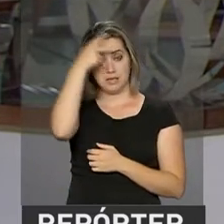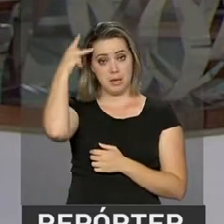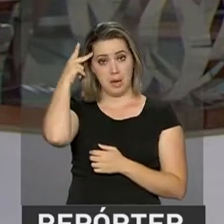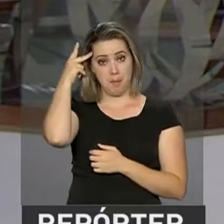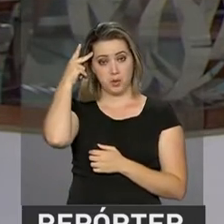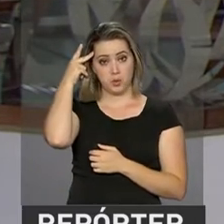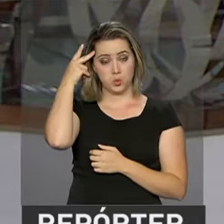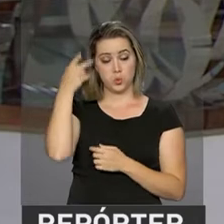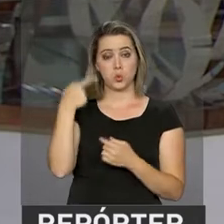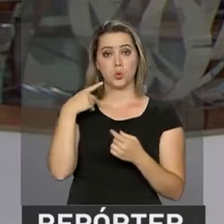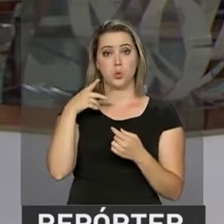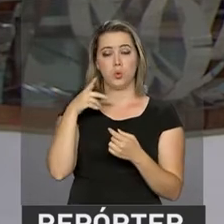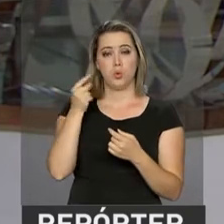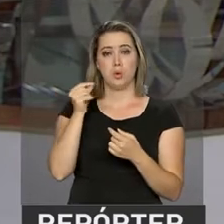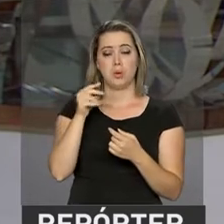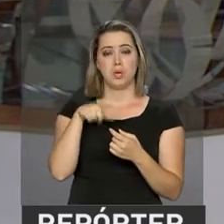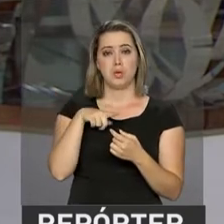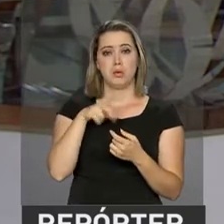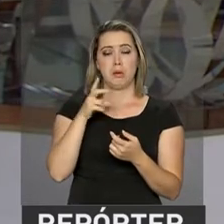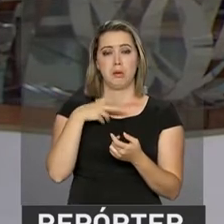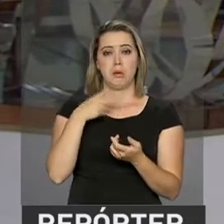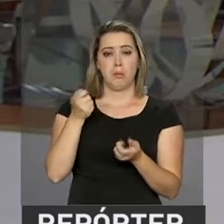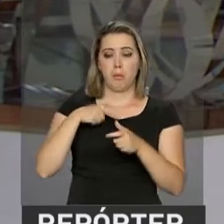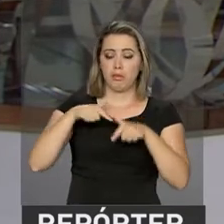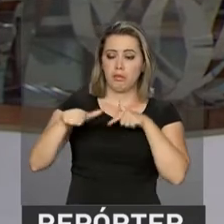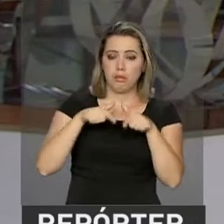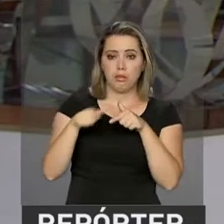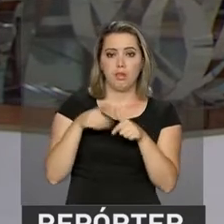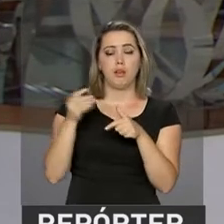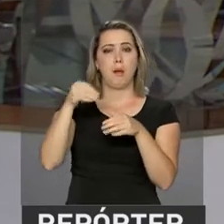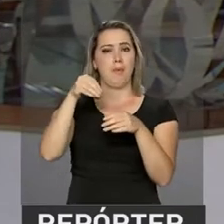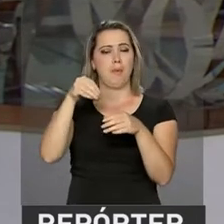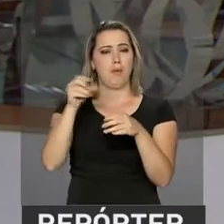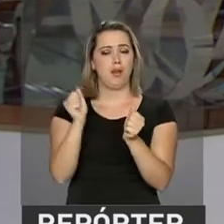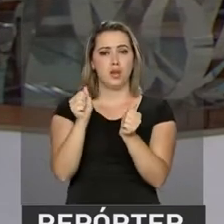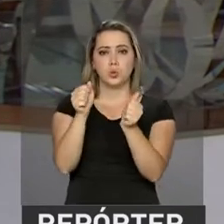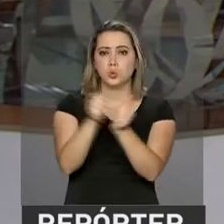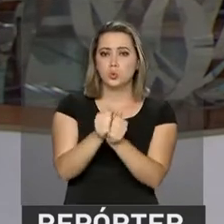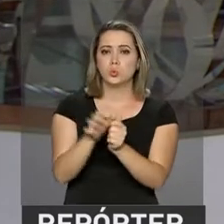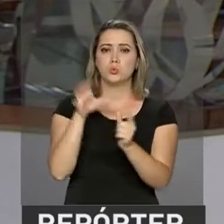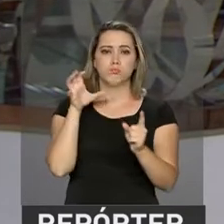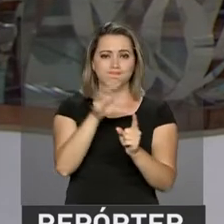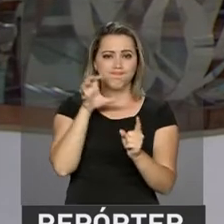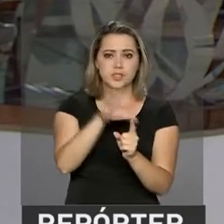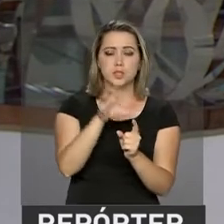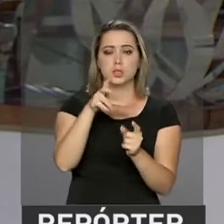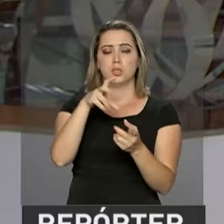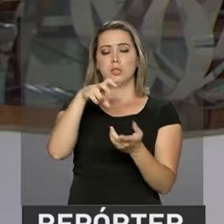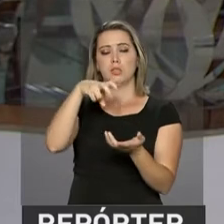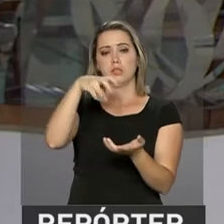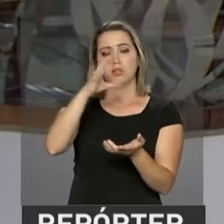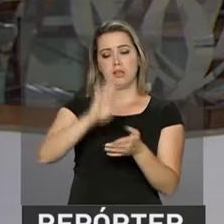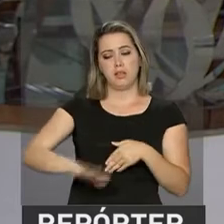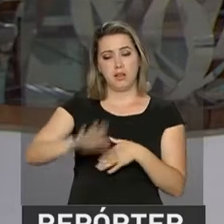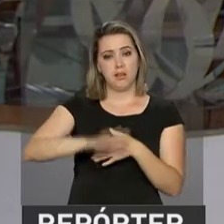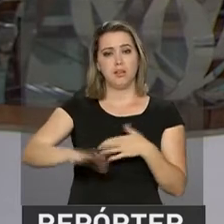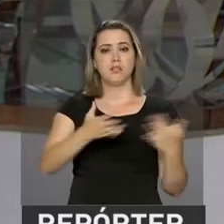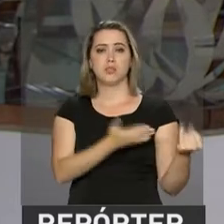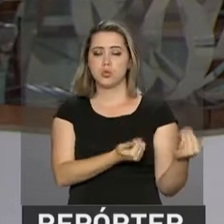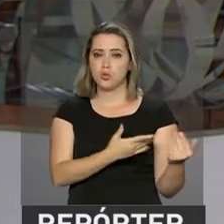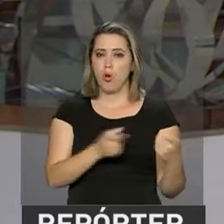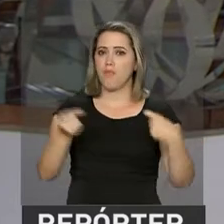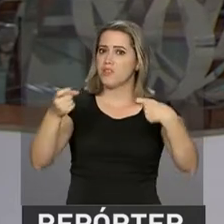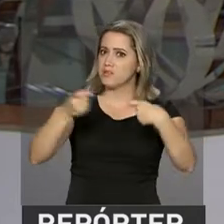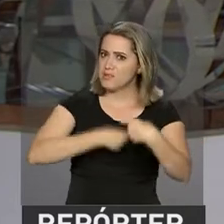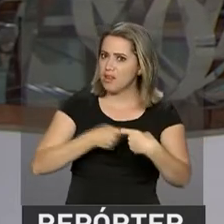exploração sexual e prostituição de crianças e adolescentes. A outra lei, também sancionada pelo presidente